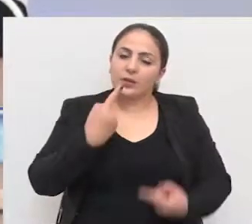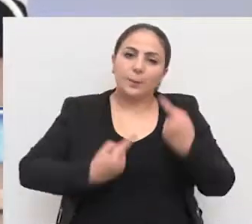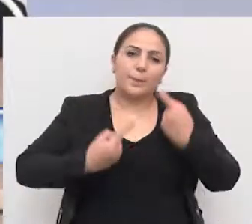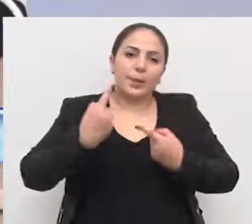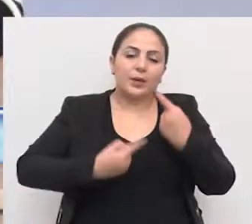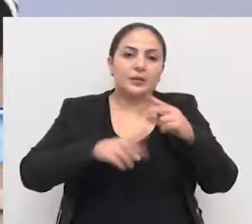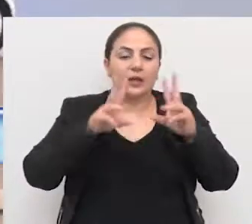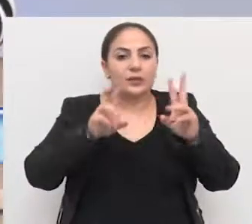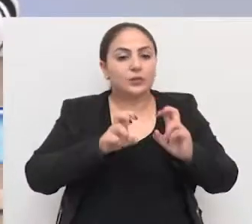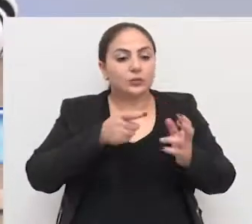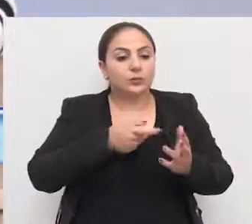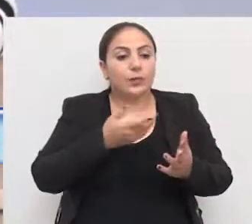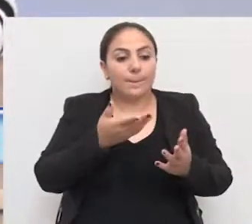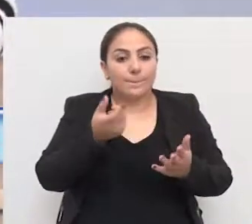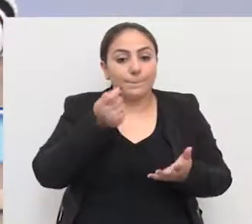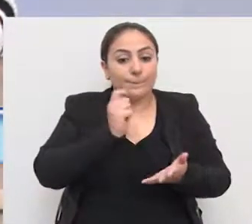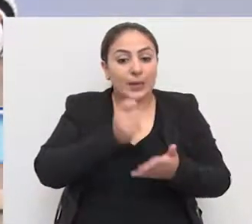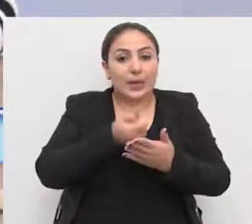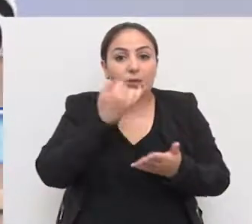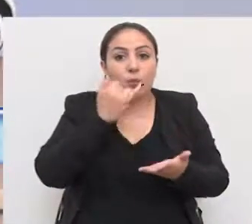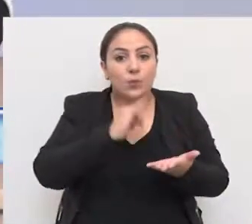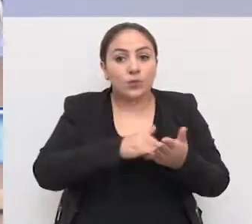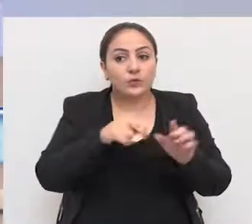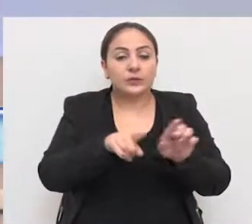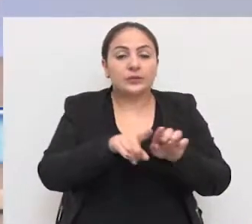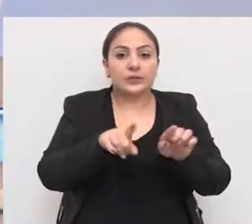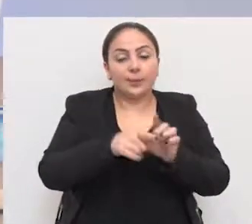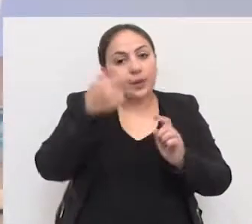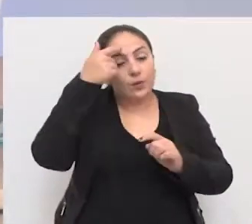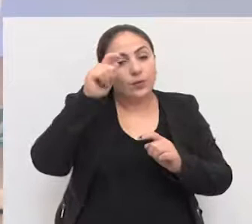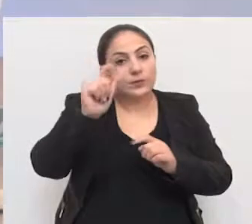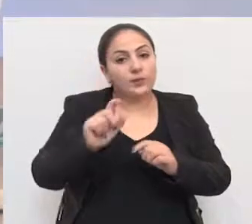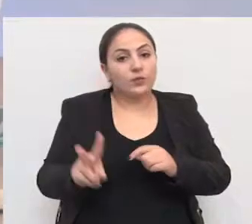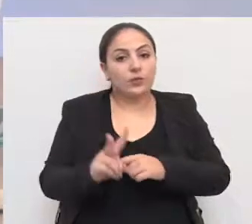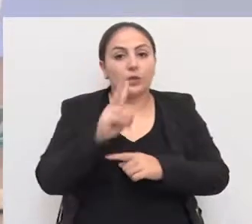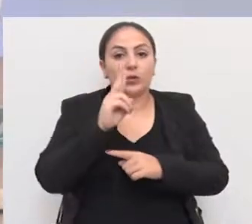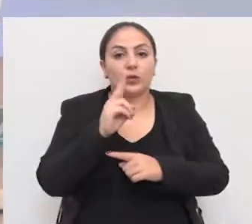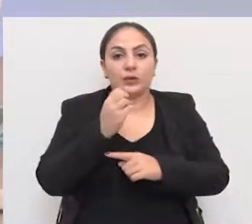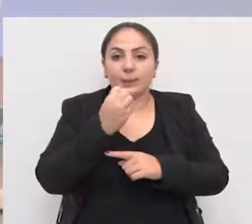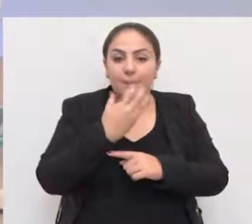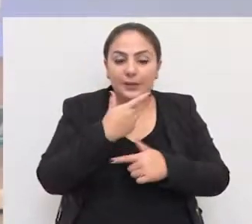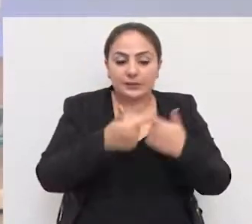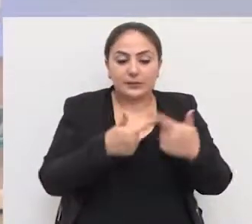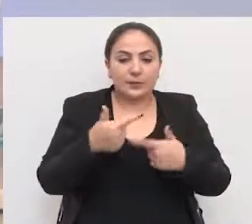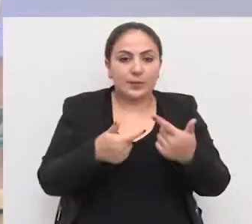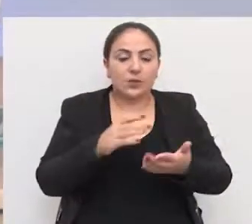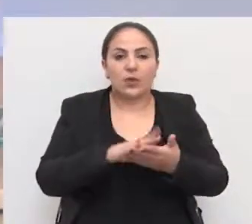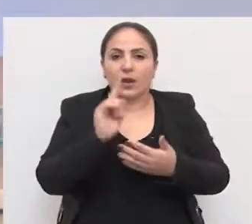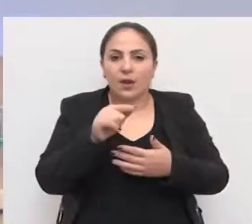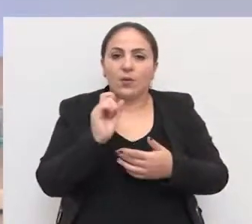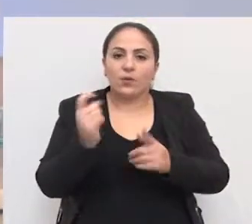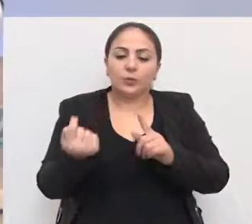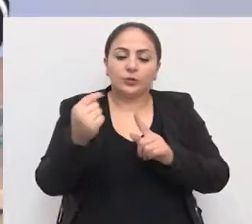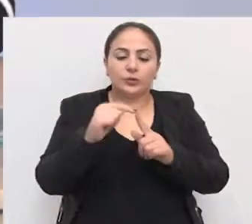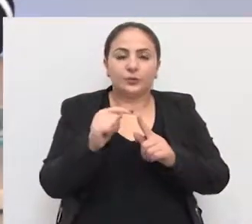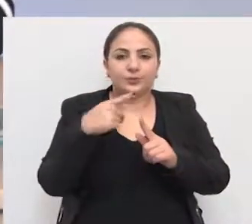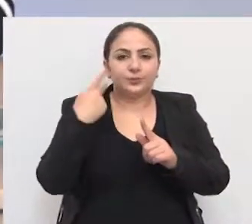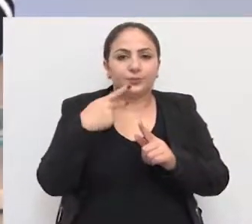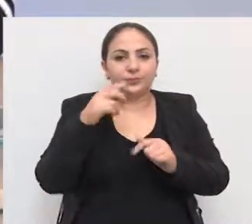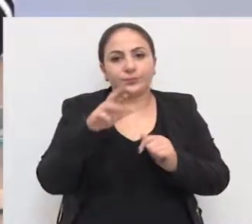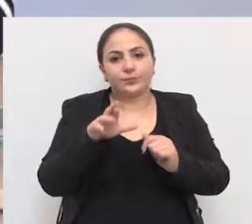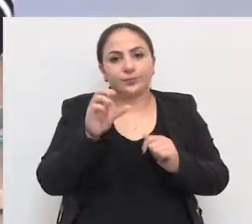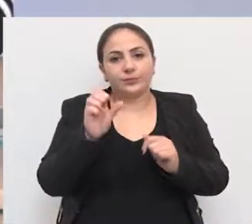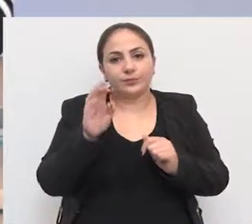Oportunizar o debate sobre a cobrança de impostos e promover a conscientização do valor de bens e serviços é o que